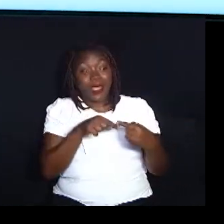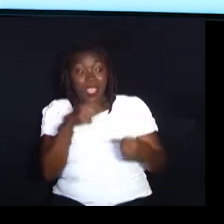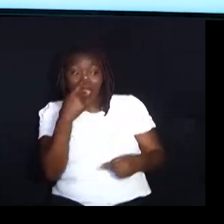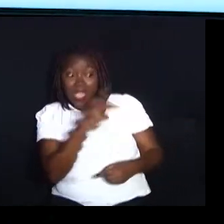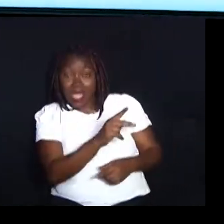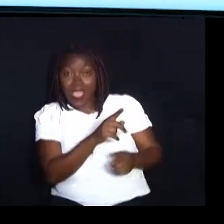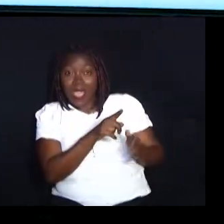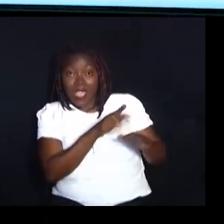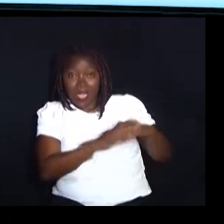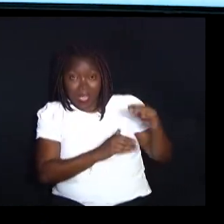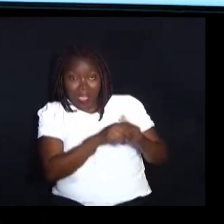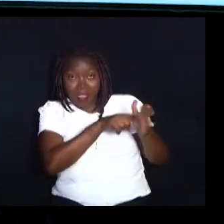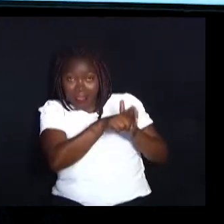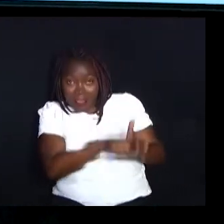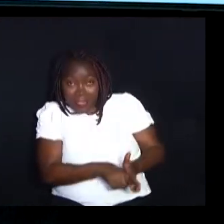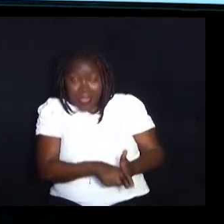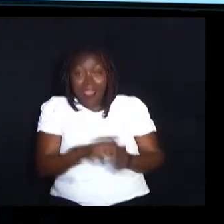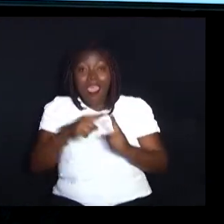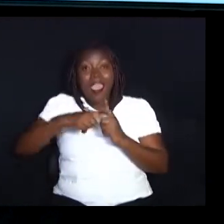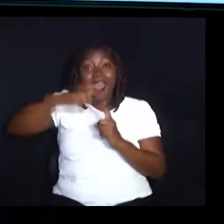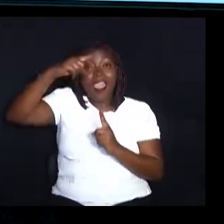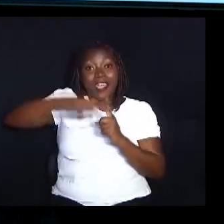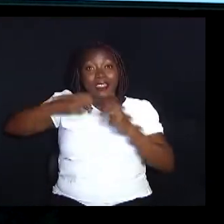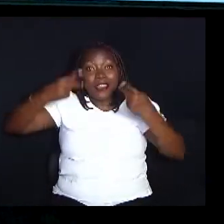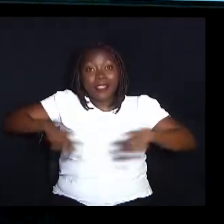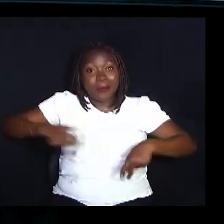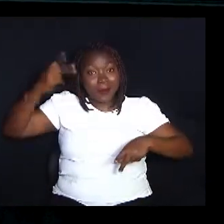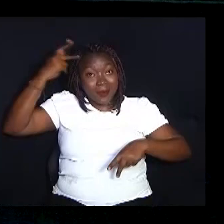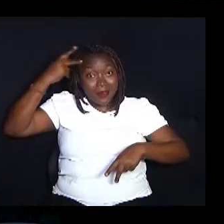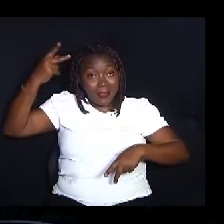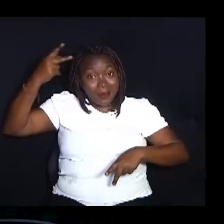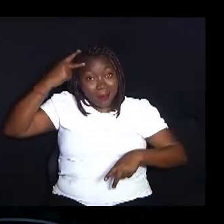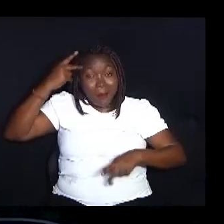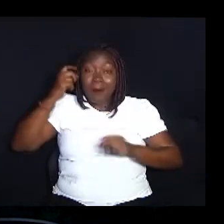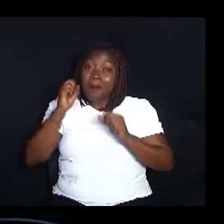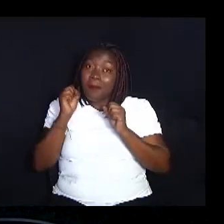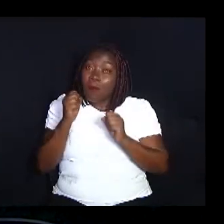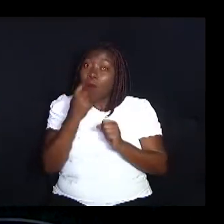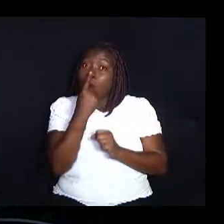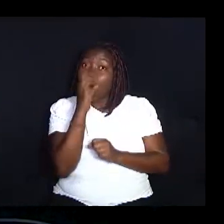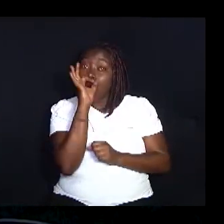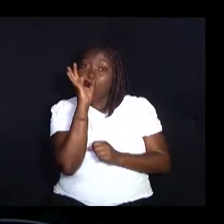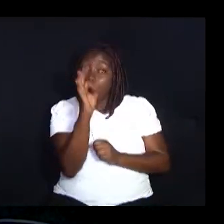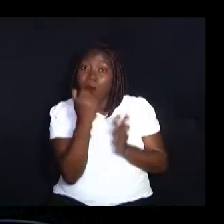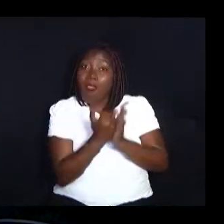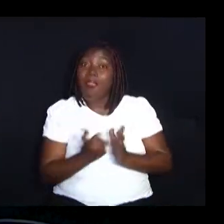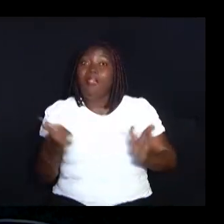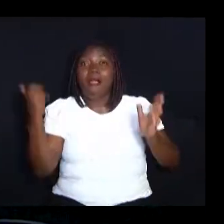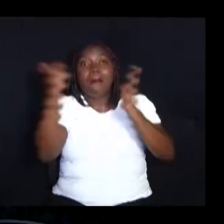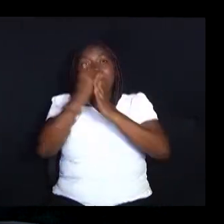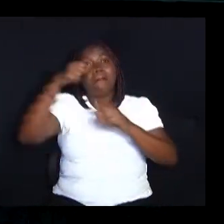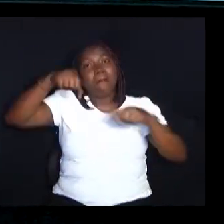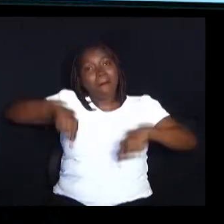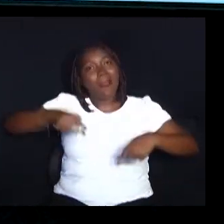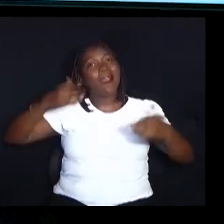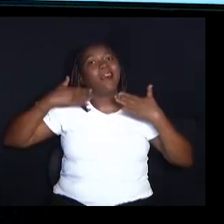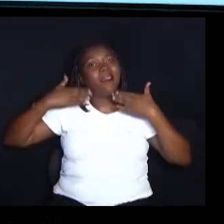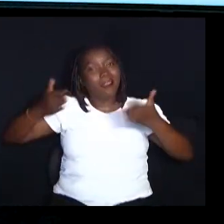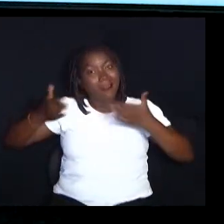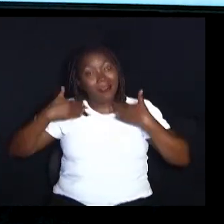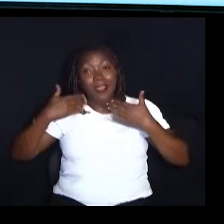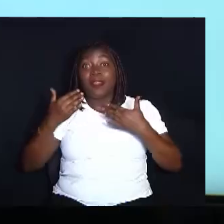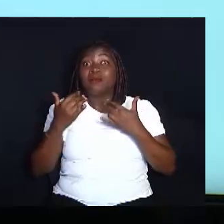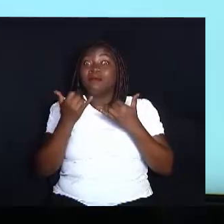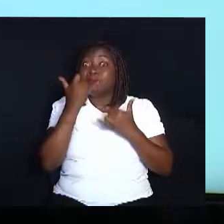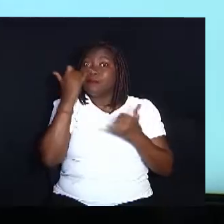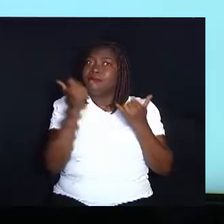Unicamp de acordo com a pesquisa as temperaturas no Estado de São Paulo devem ficar 1 grau Acima da Média neste